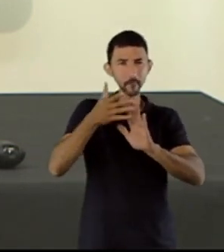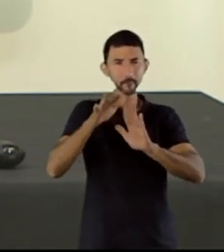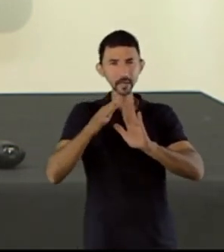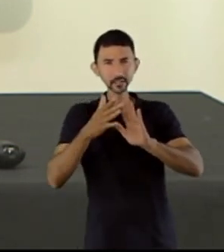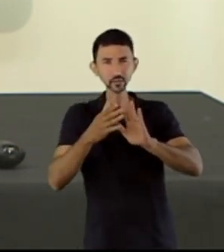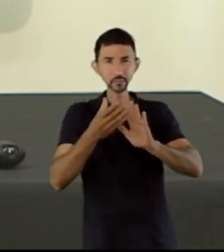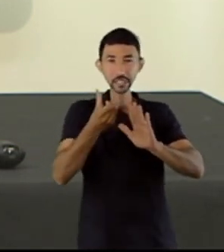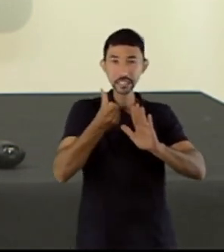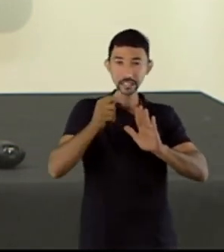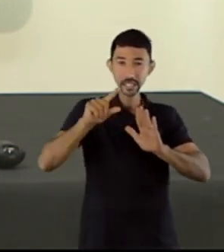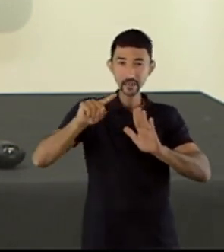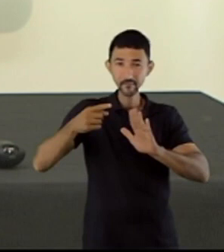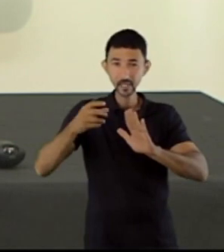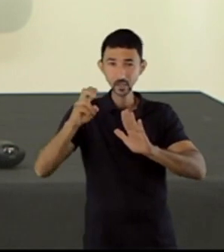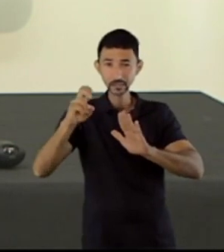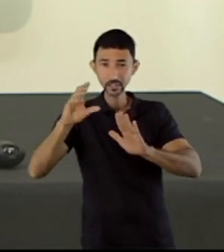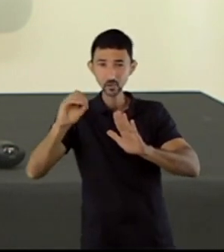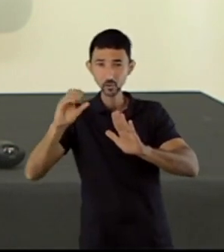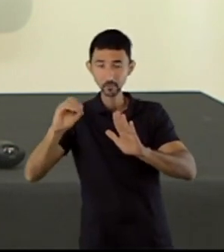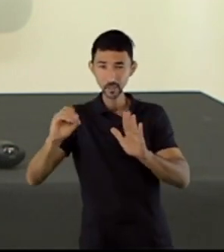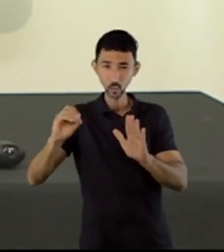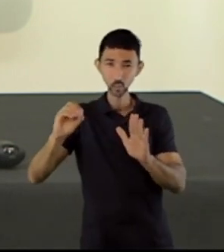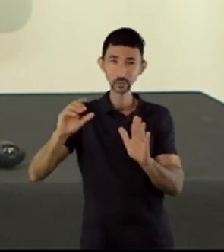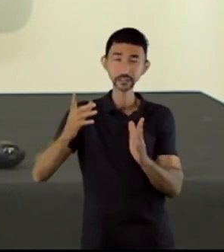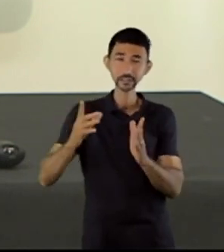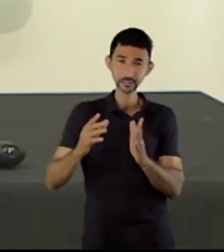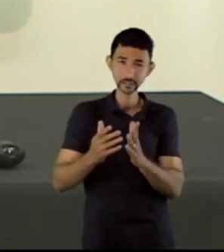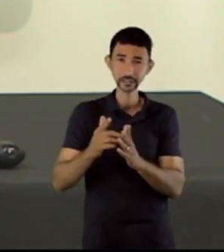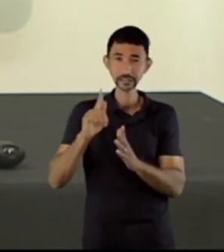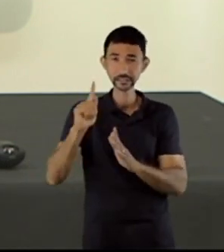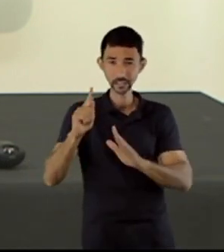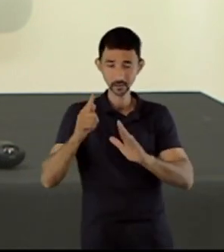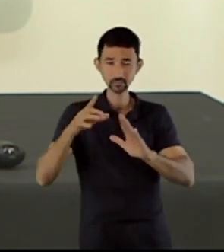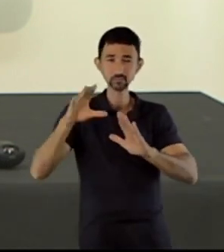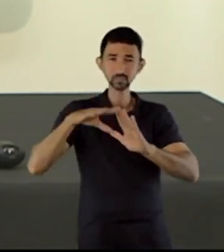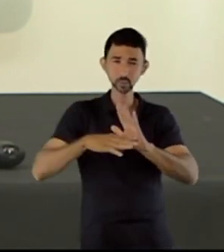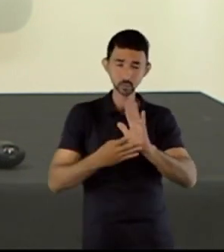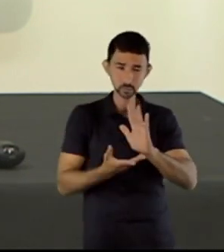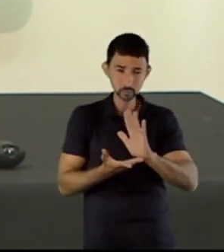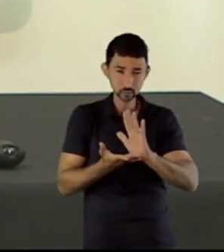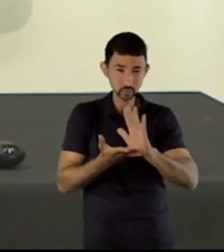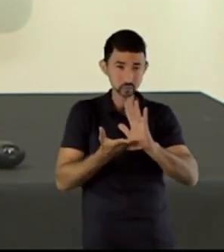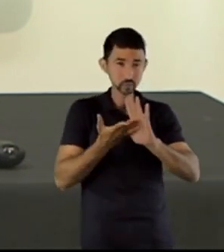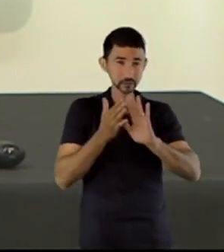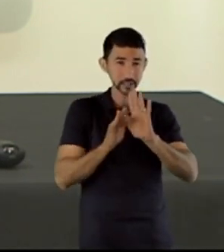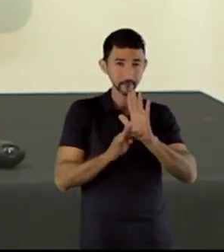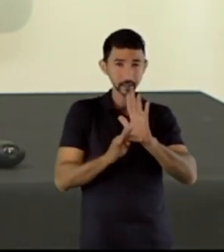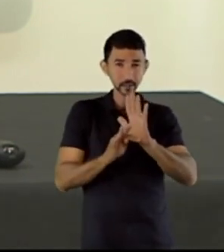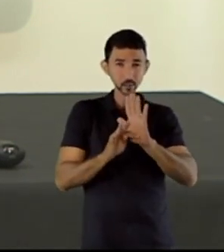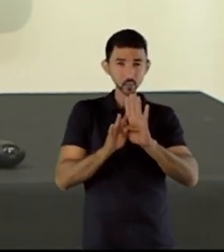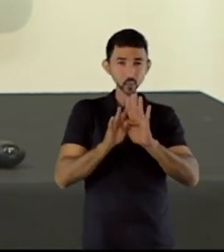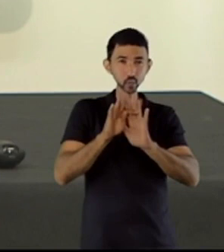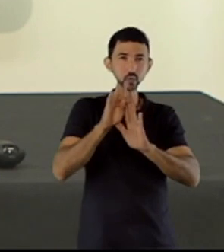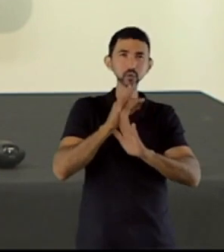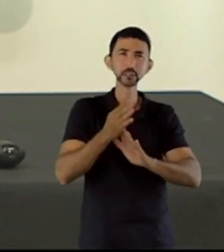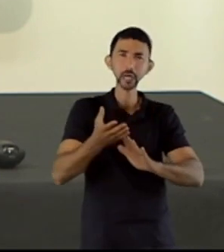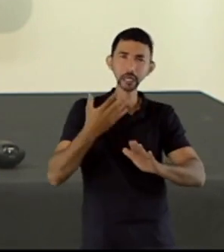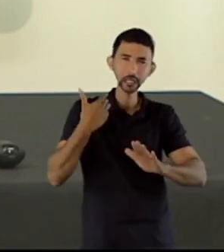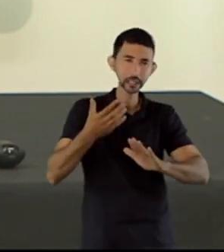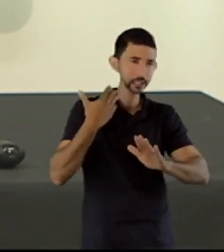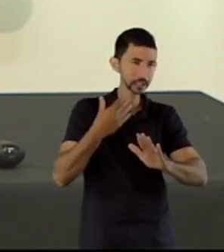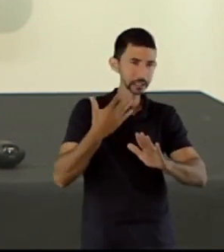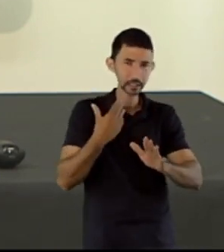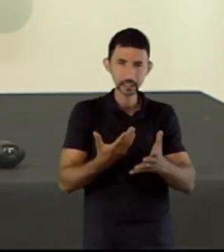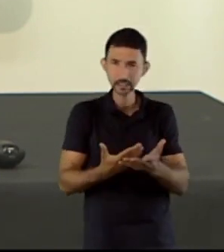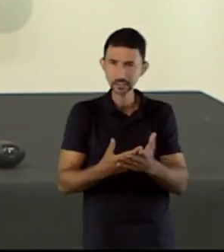aproximadamente 6.500 graus Celsius, né? 6.500 graus Celsius é algo que é muito quente, é algo